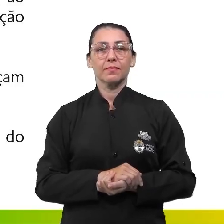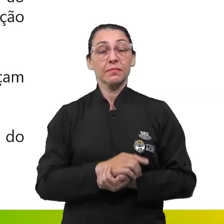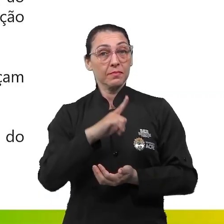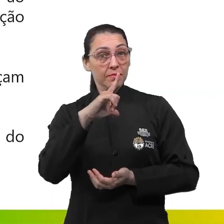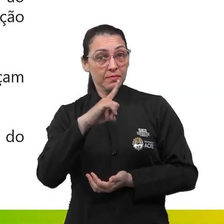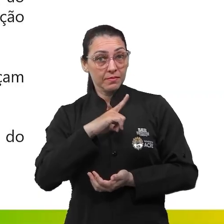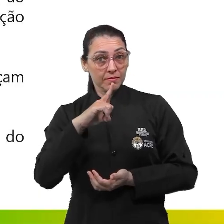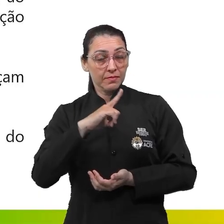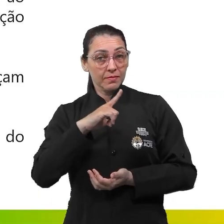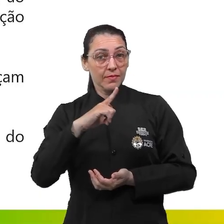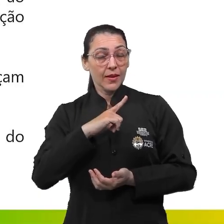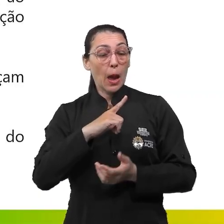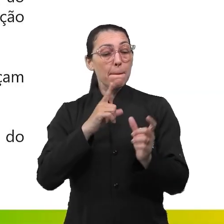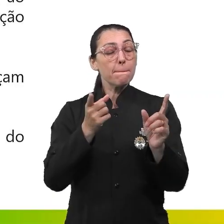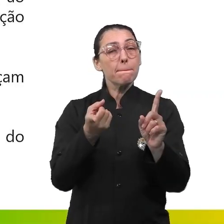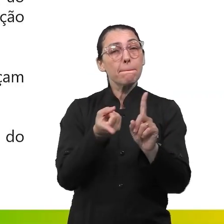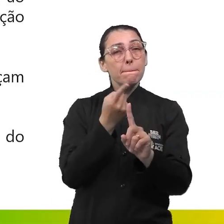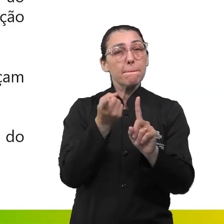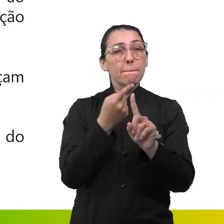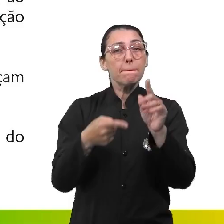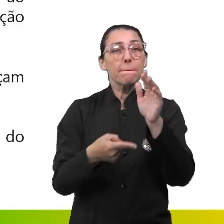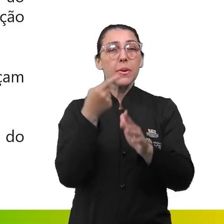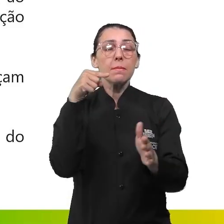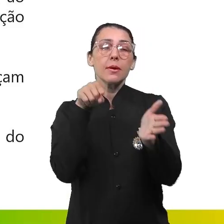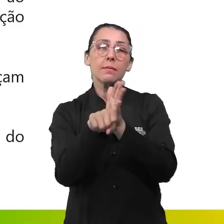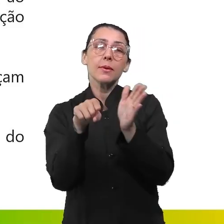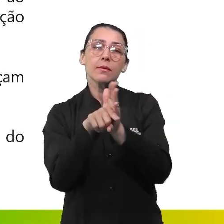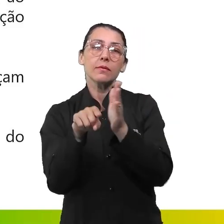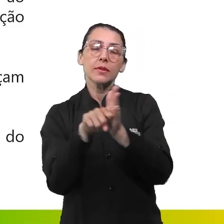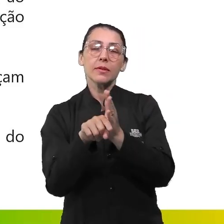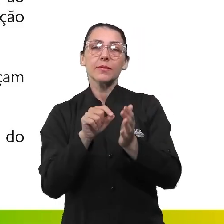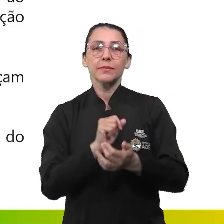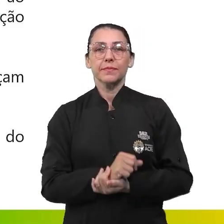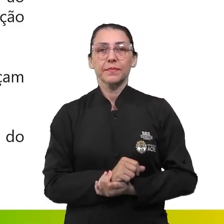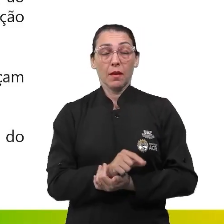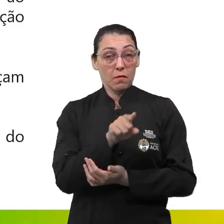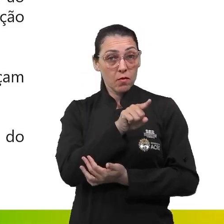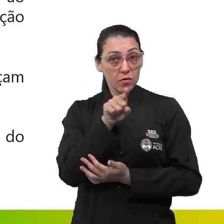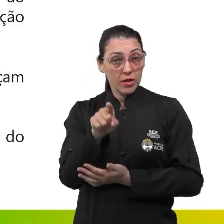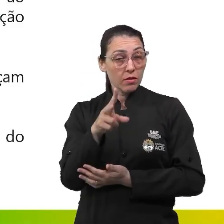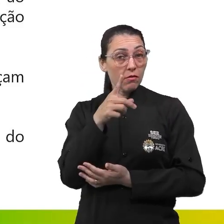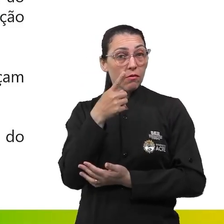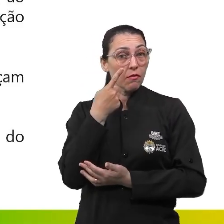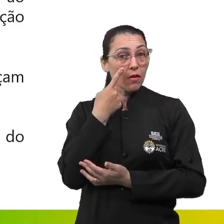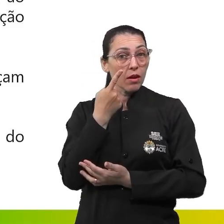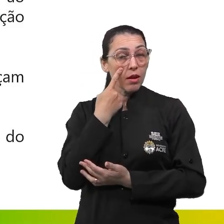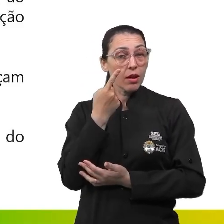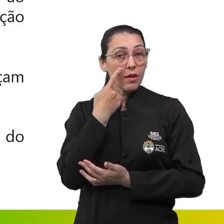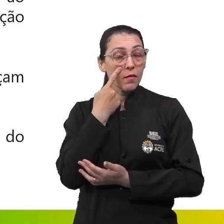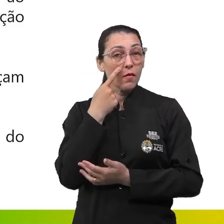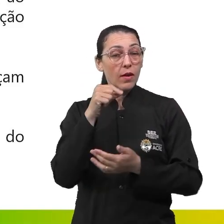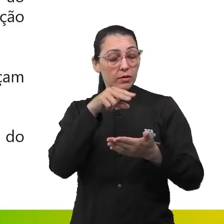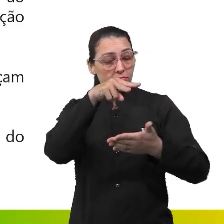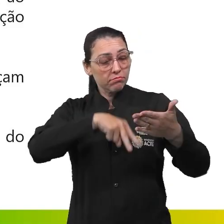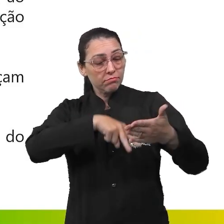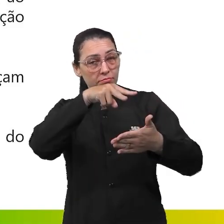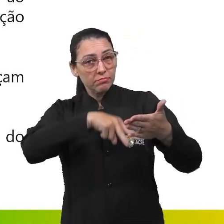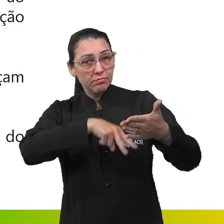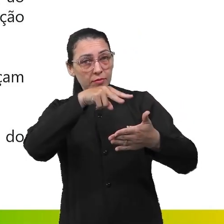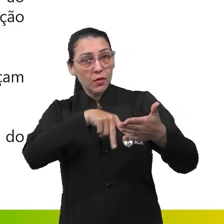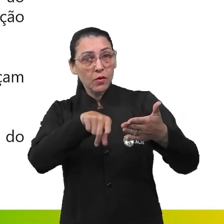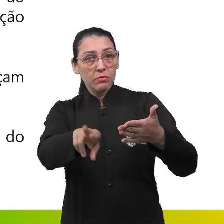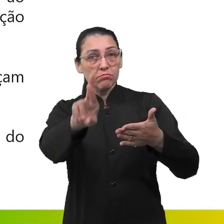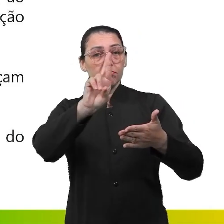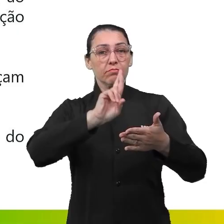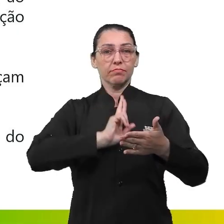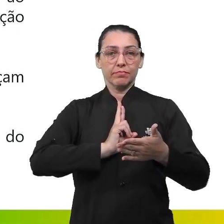Nós temos aqui a primeira pergunta. Então, vocês vão acompanhar aqui comigo, eu vou fazer a leitura e